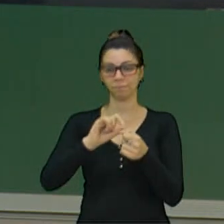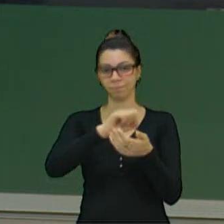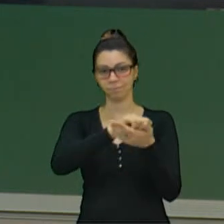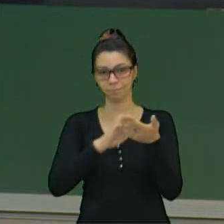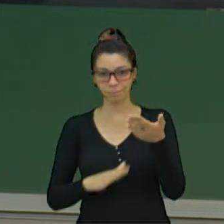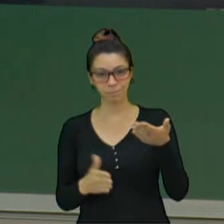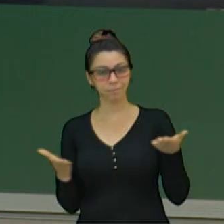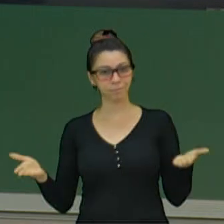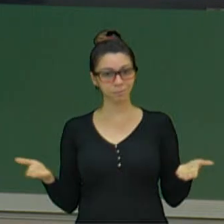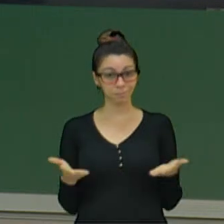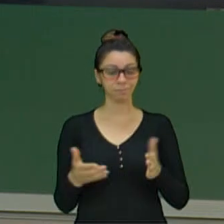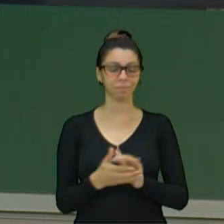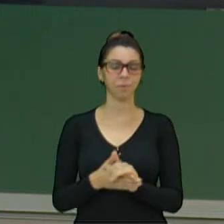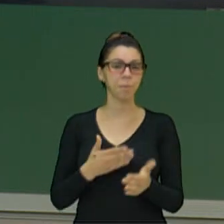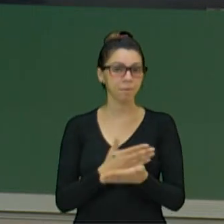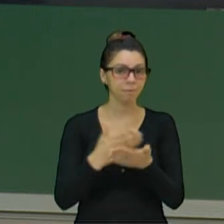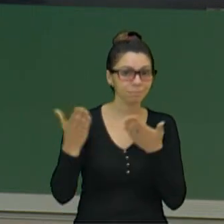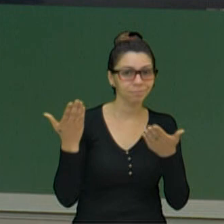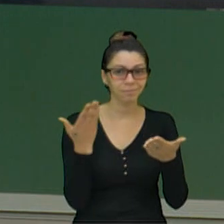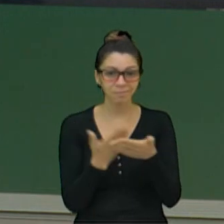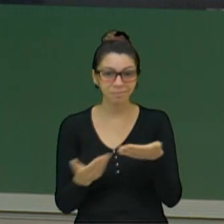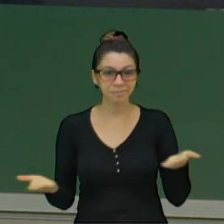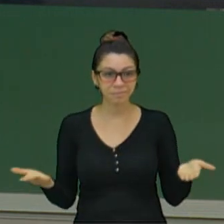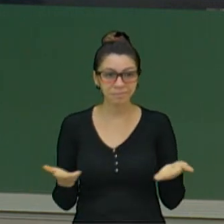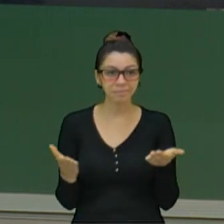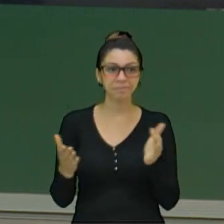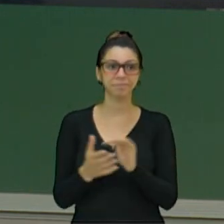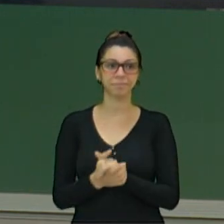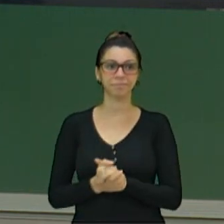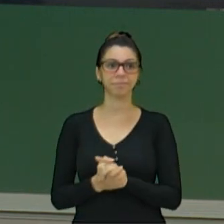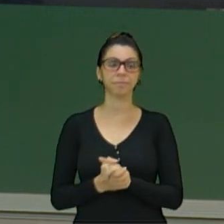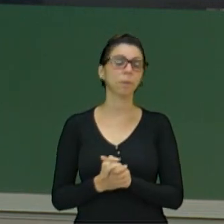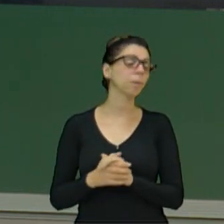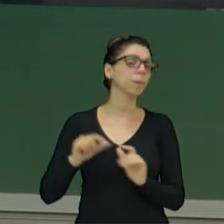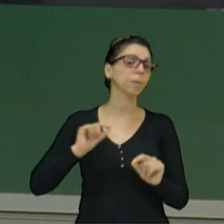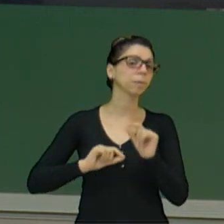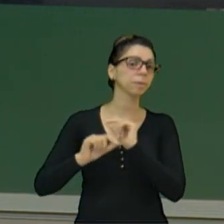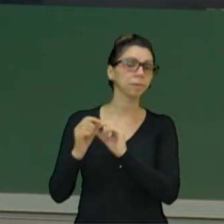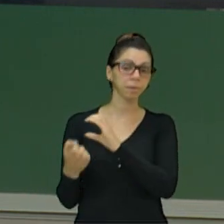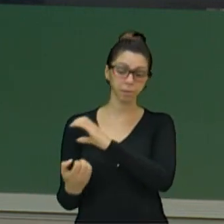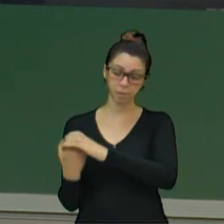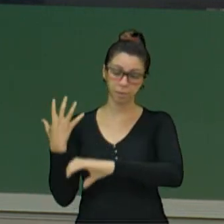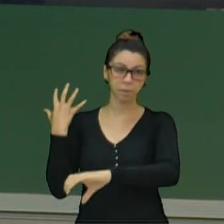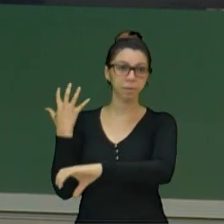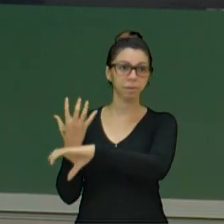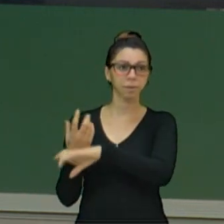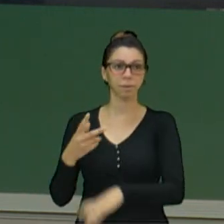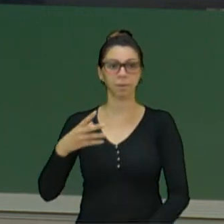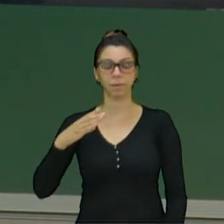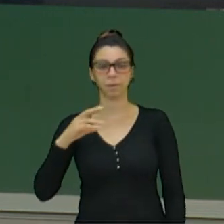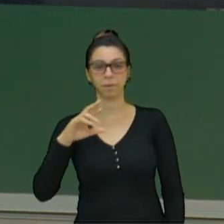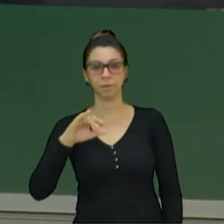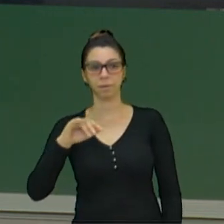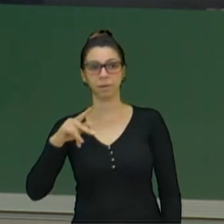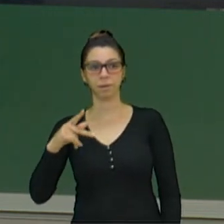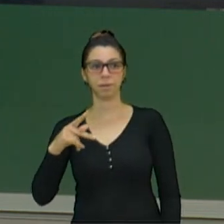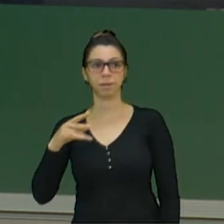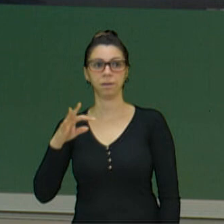hoje. Então, vamos começar a aula de hoje falando sobre o que são plantas criptógamas e